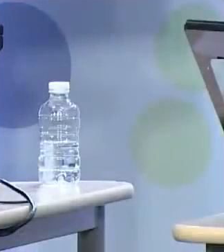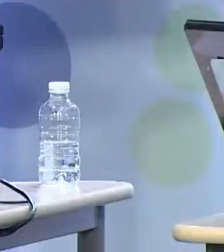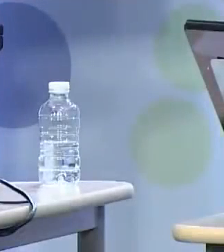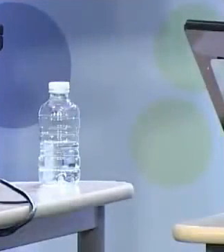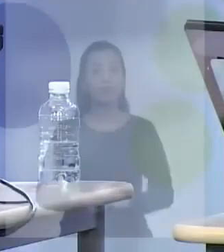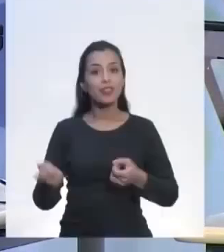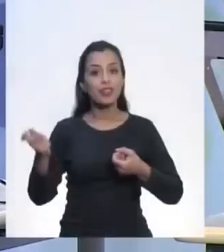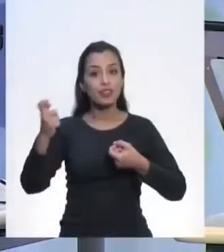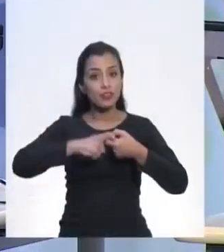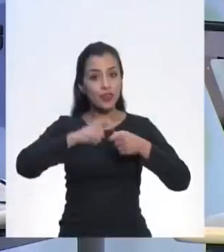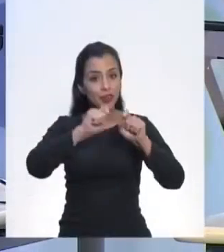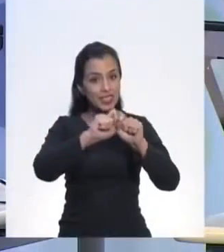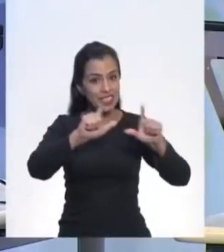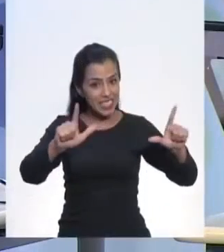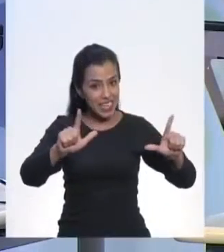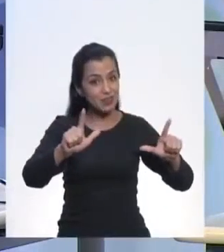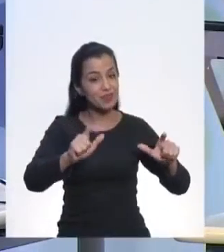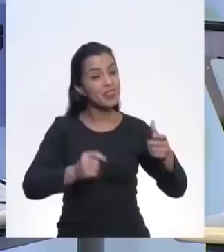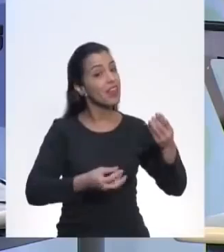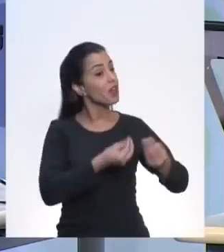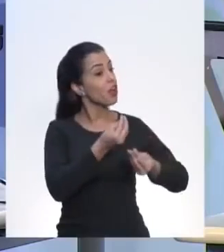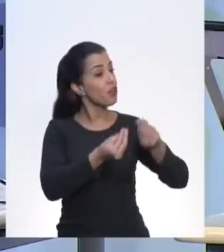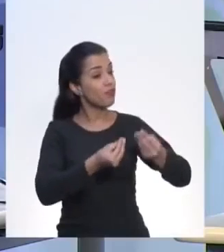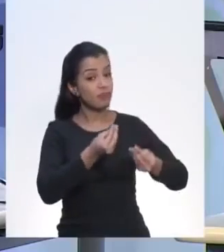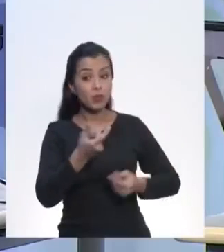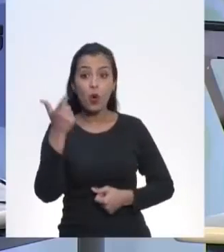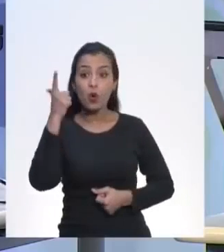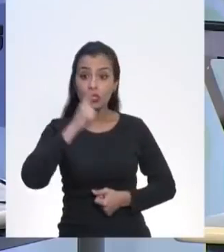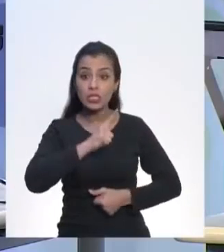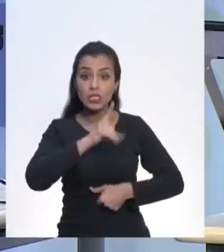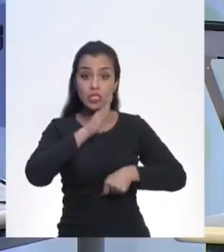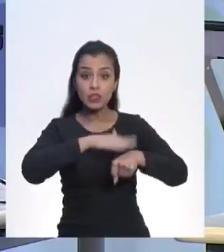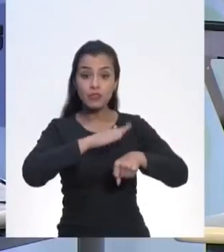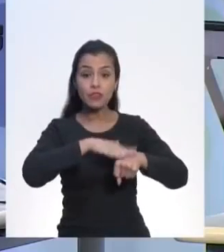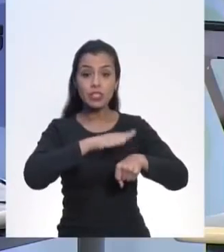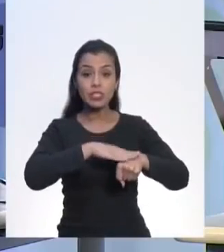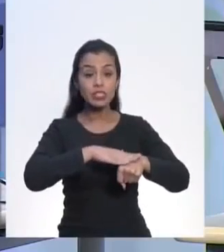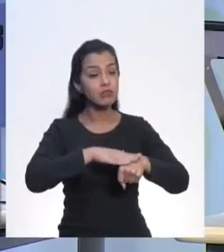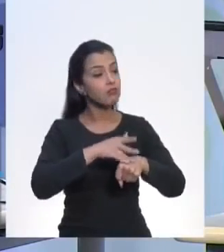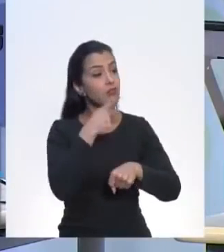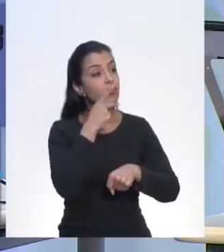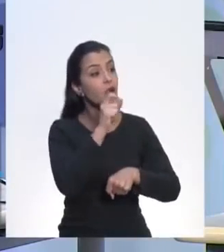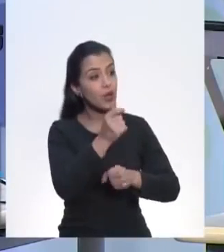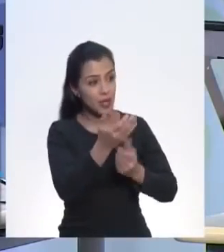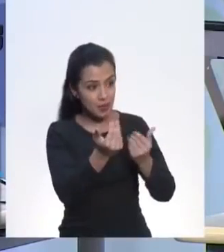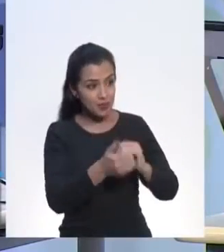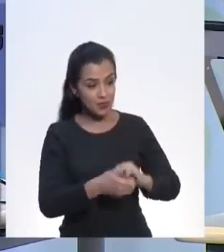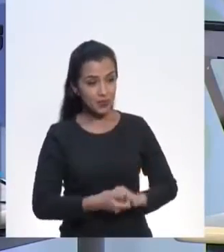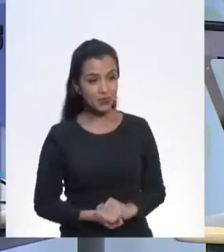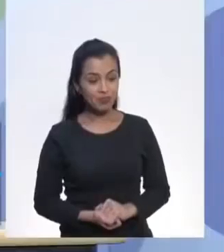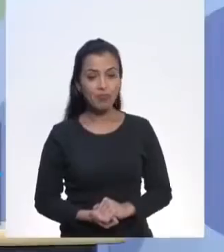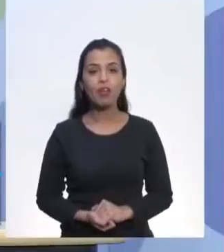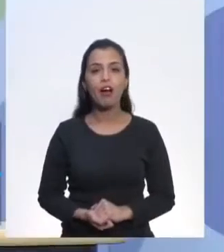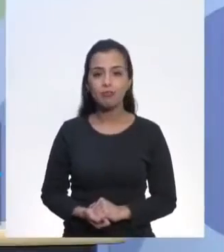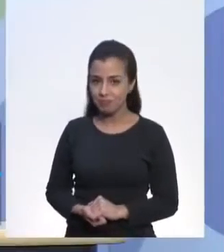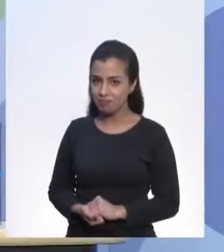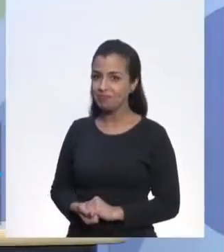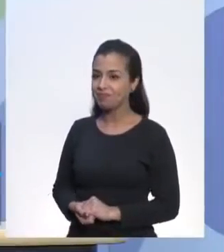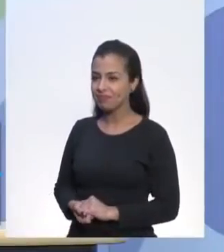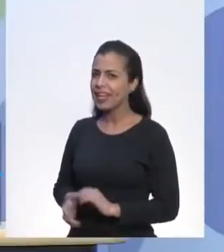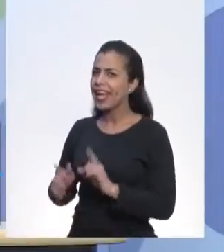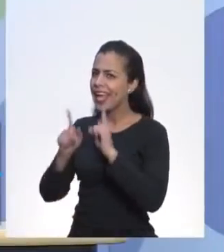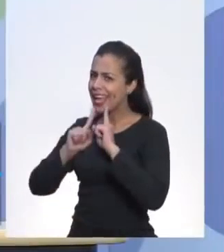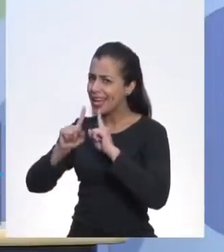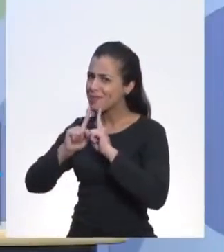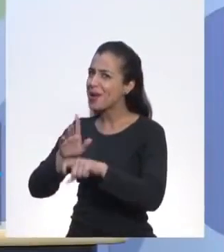Voltamos do chat. E aí, professora Roberta, eles conseguiram fazer? O que eles falaram lá? Conta para mim. Olha, professora Inês, eles reclamaram